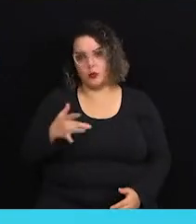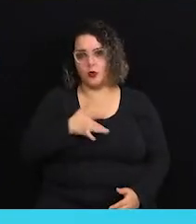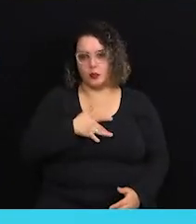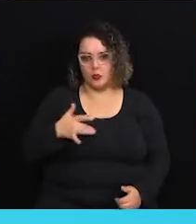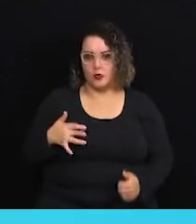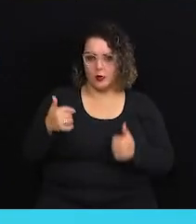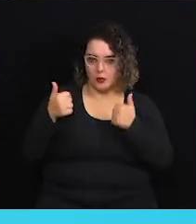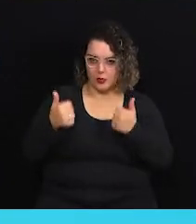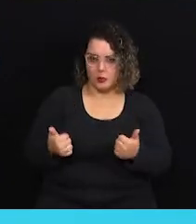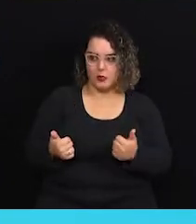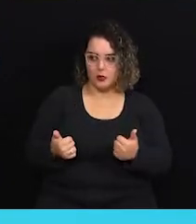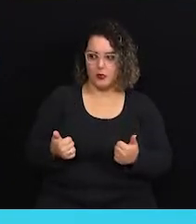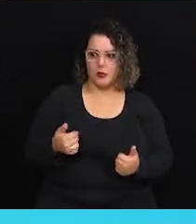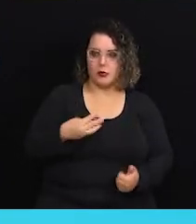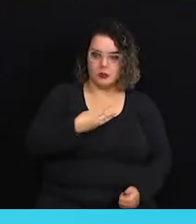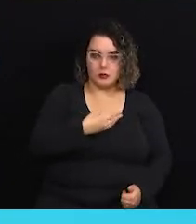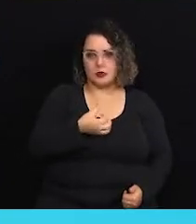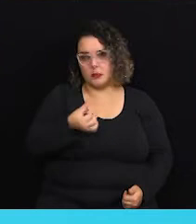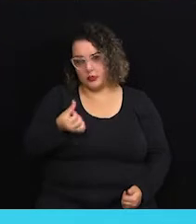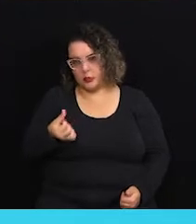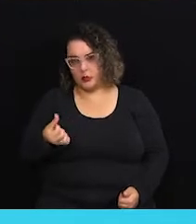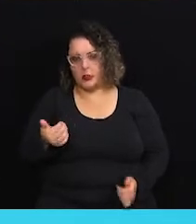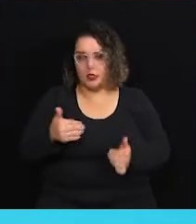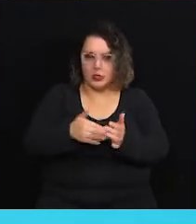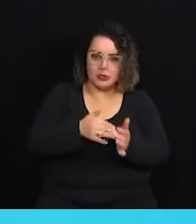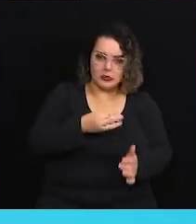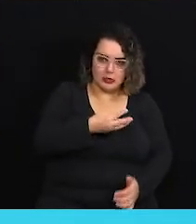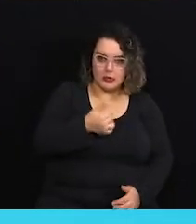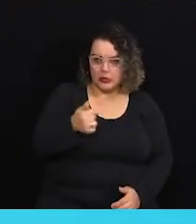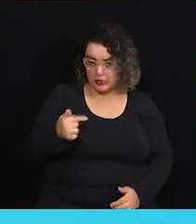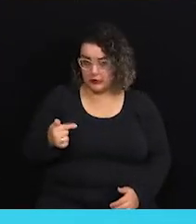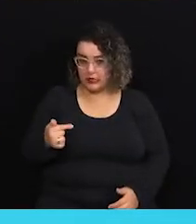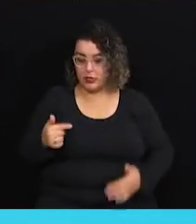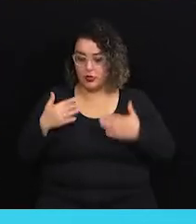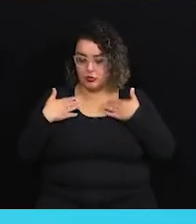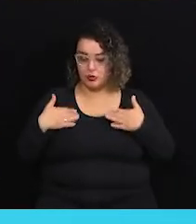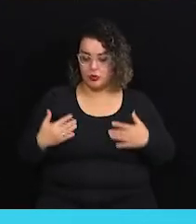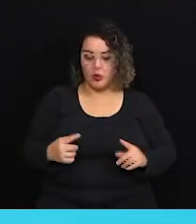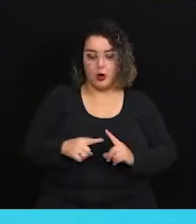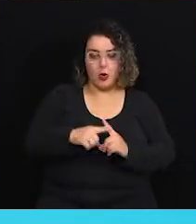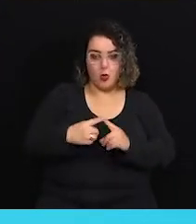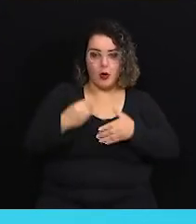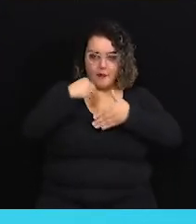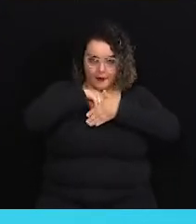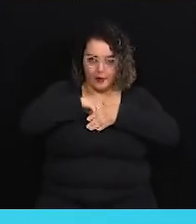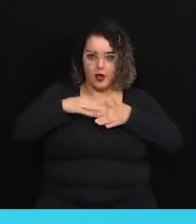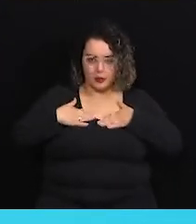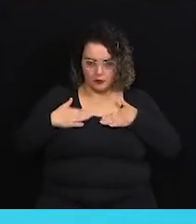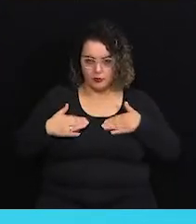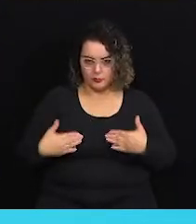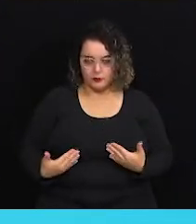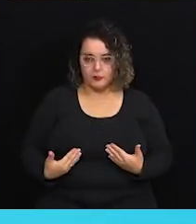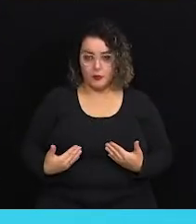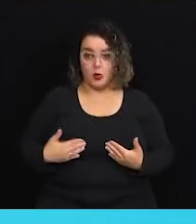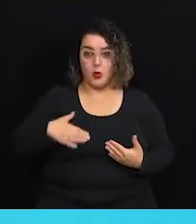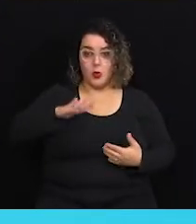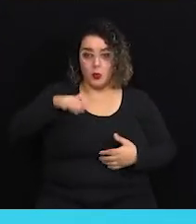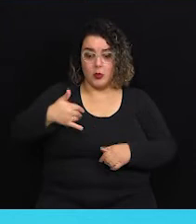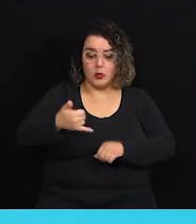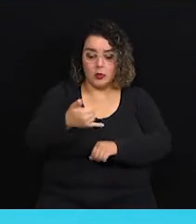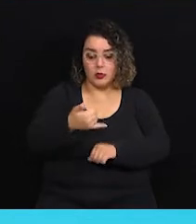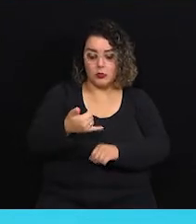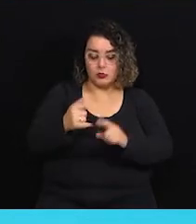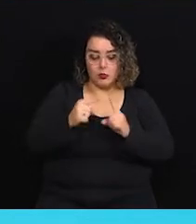biologicamente saudável, né, que é entre 36 e 37 graus. Então, quando os termômetros abaixam, essa